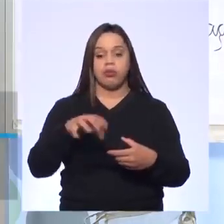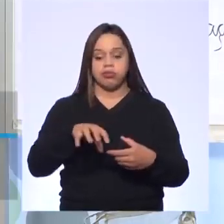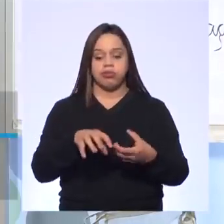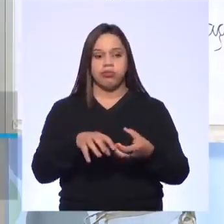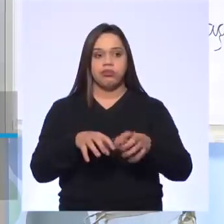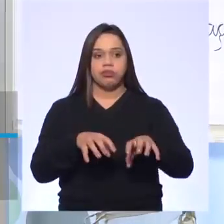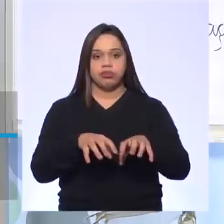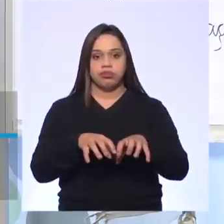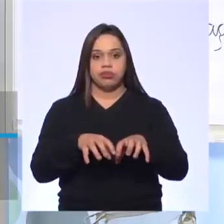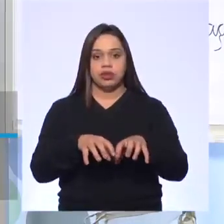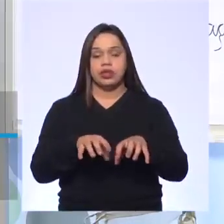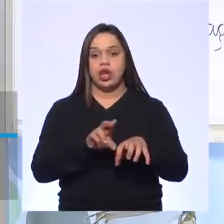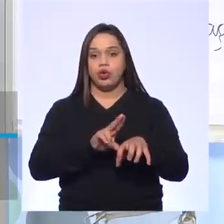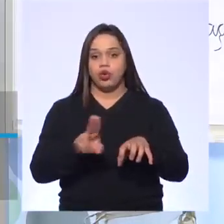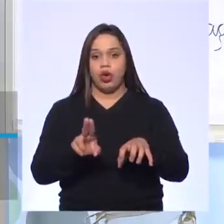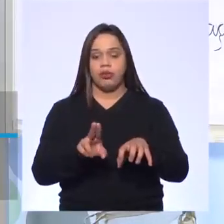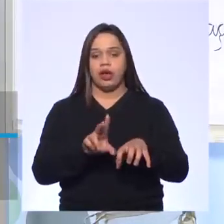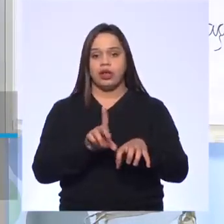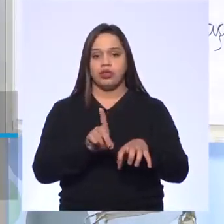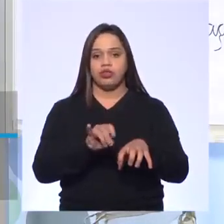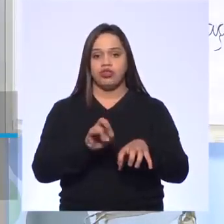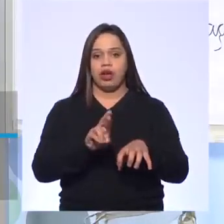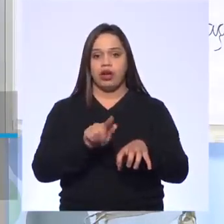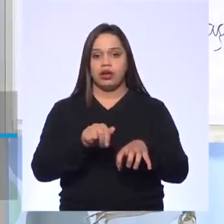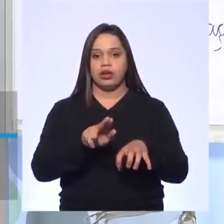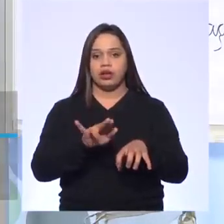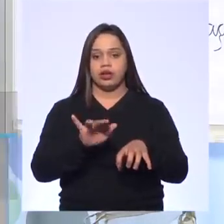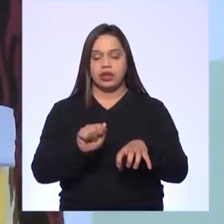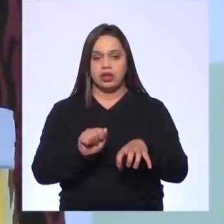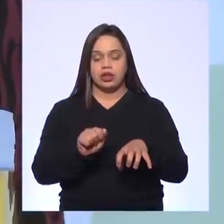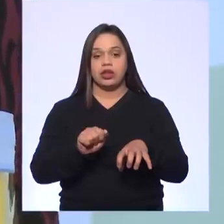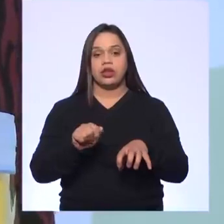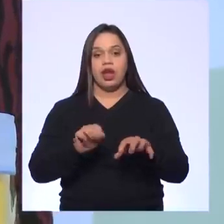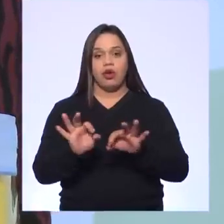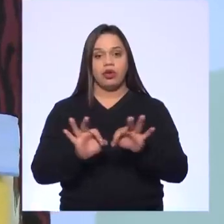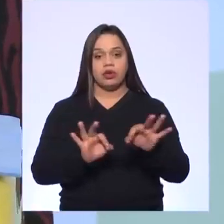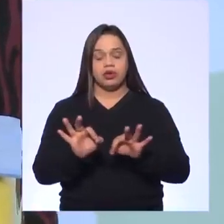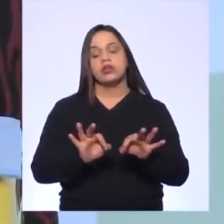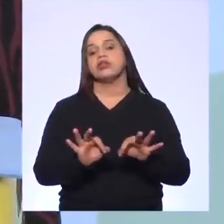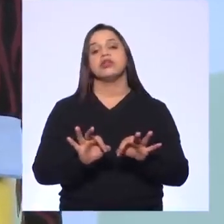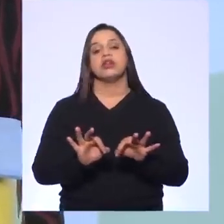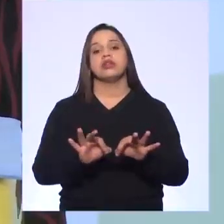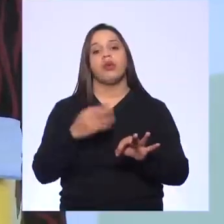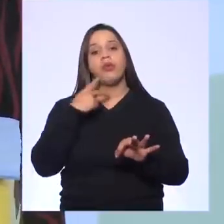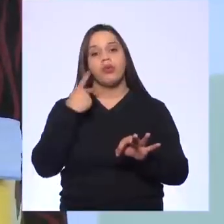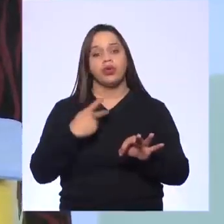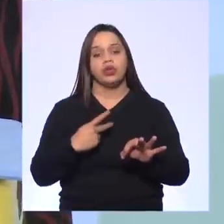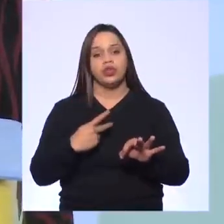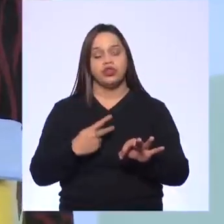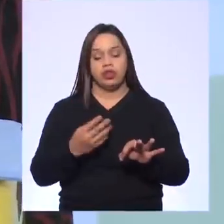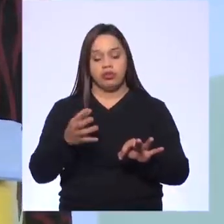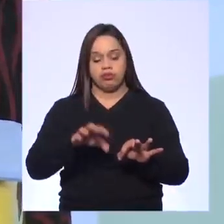se chamava diarquia. E na diarquia, nós tínhamos 2 reis que mandavam aqui em todas as